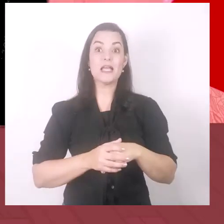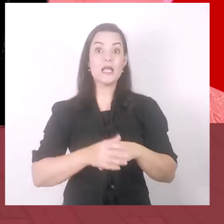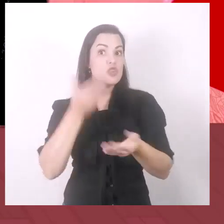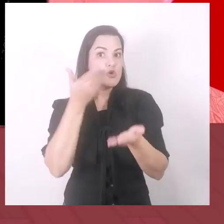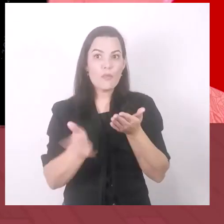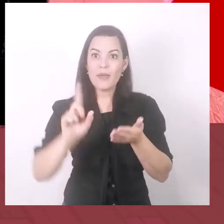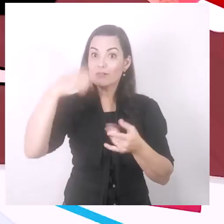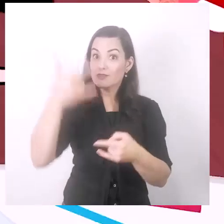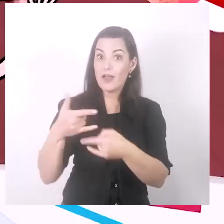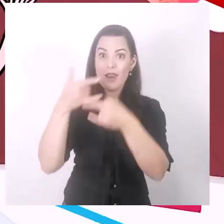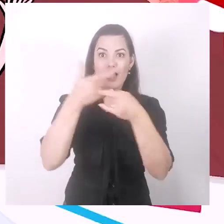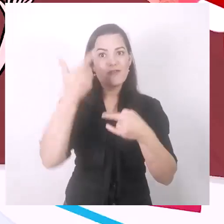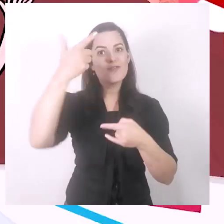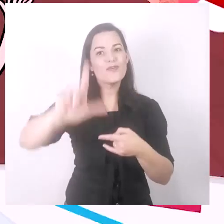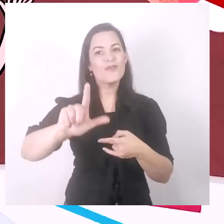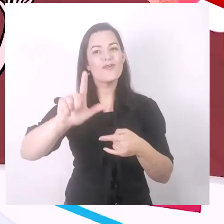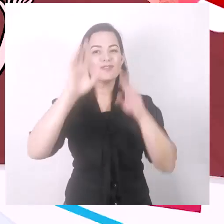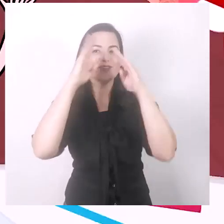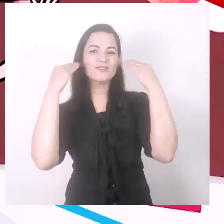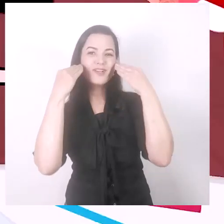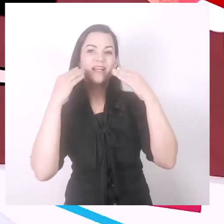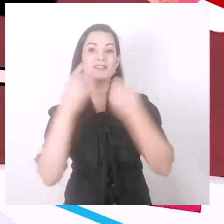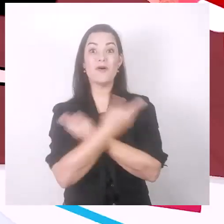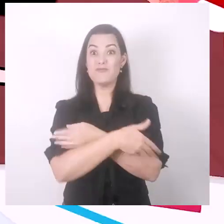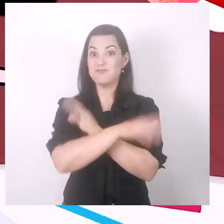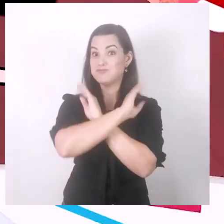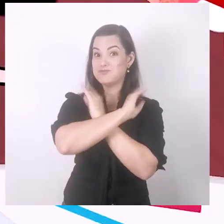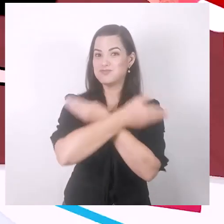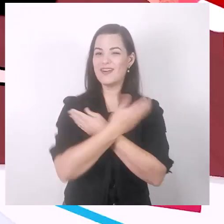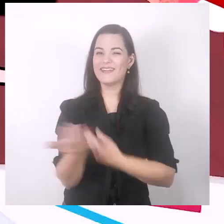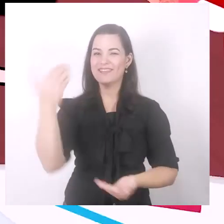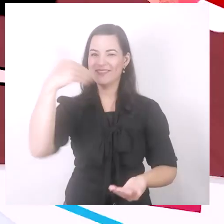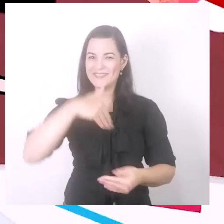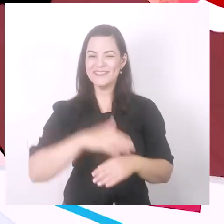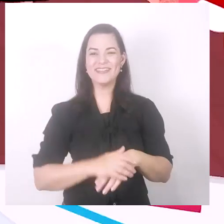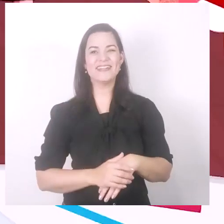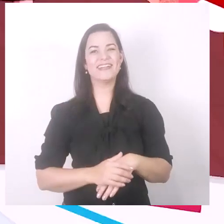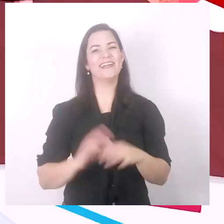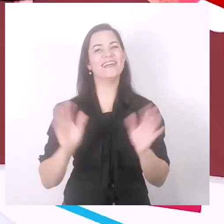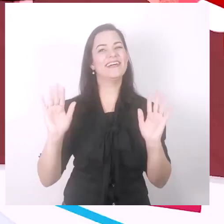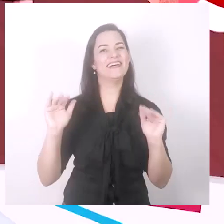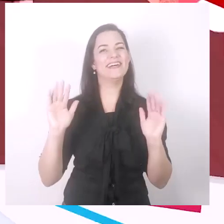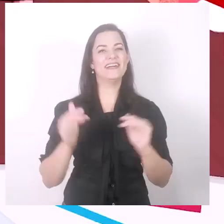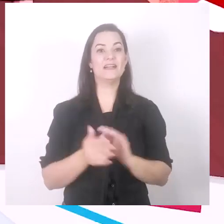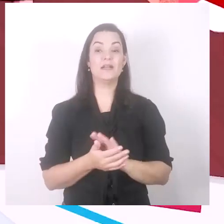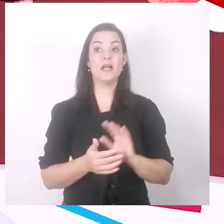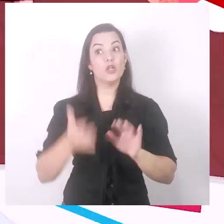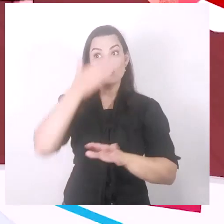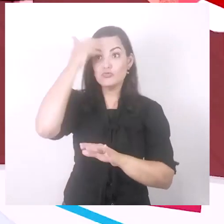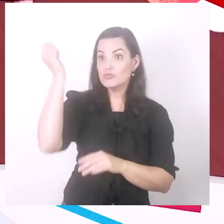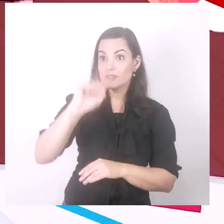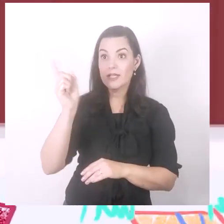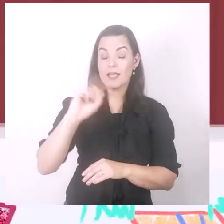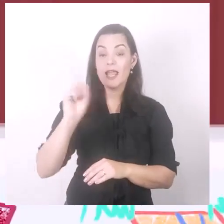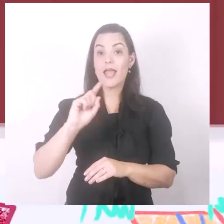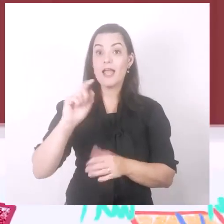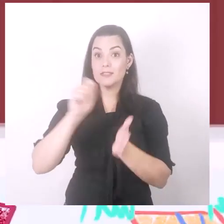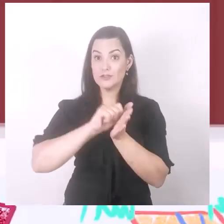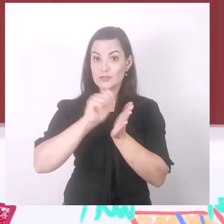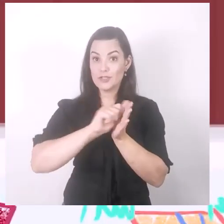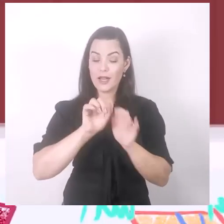da Charlotte, Branca de Neve no pedaço. Olá lá! Não se esqueçam de escrever para nós